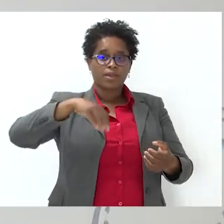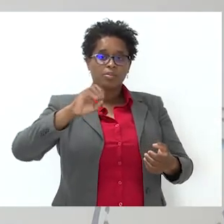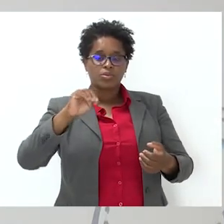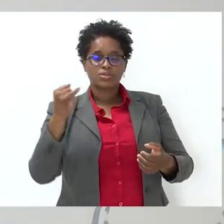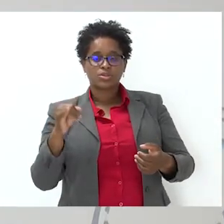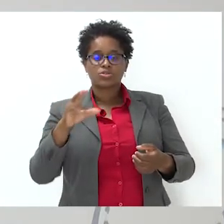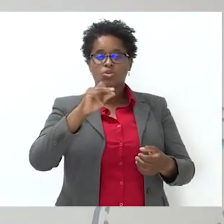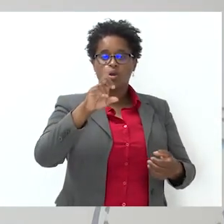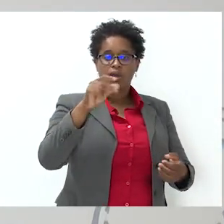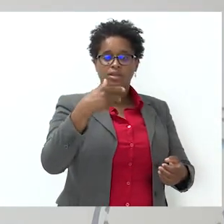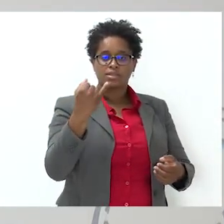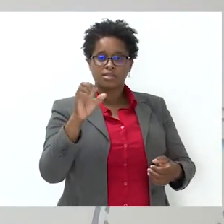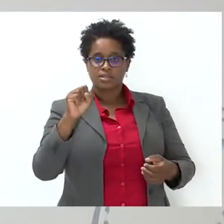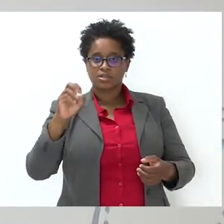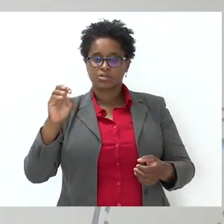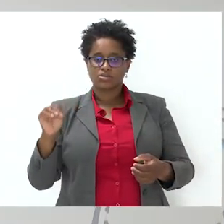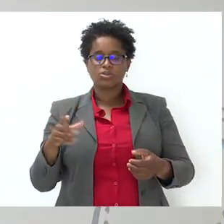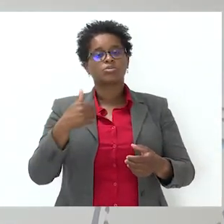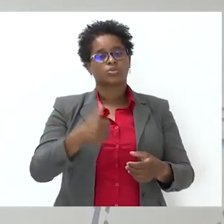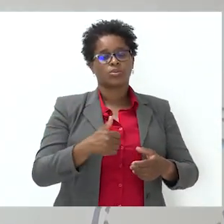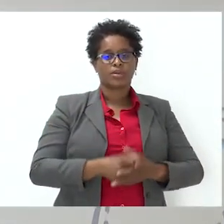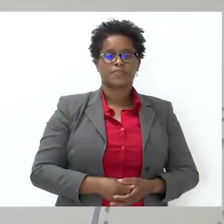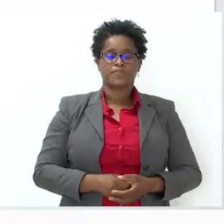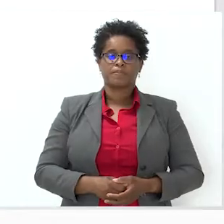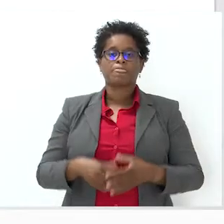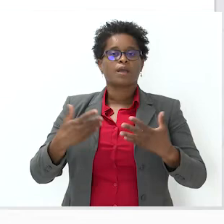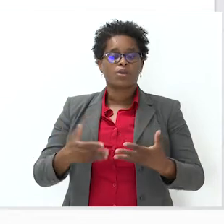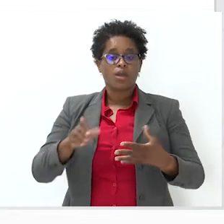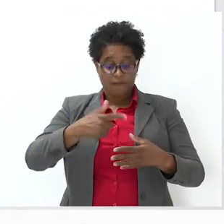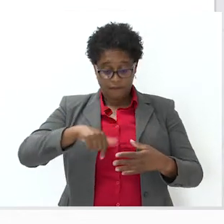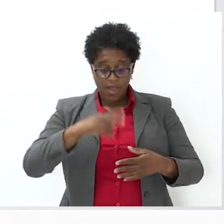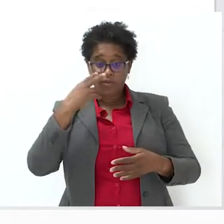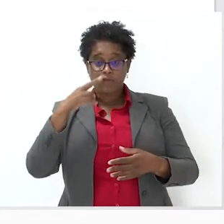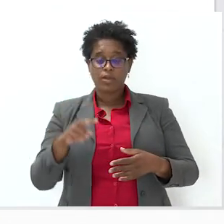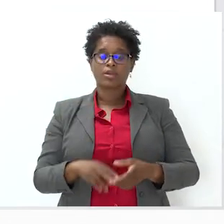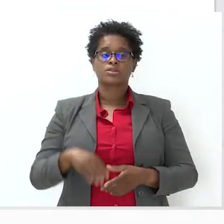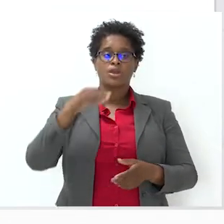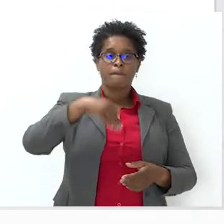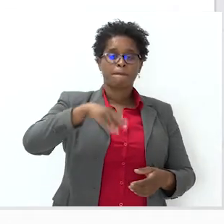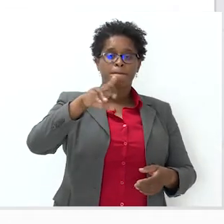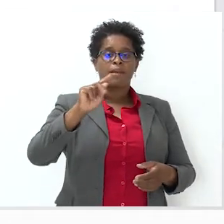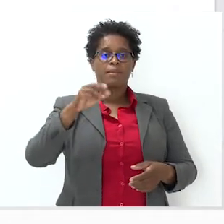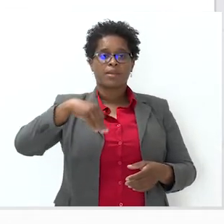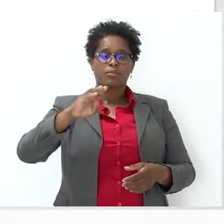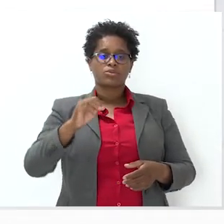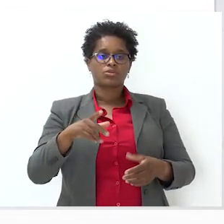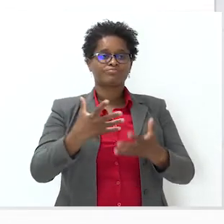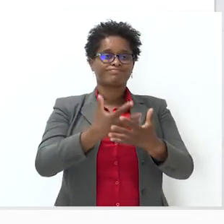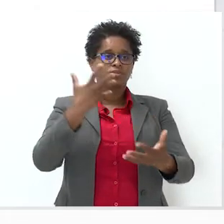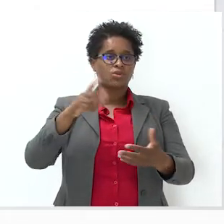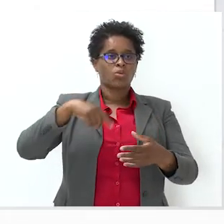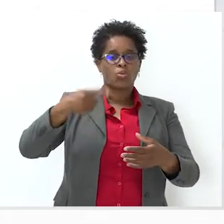com artigos? Muito bem. Agora vamos ver preposições contraídas com